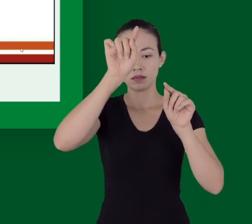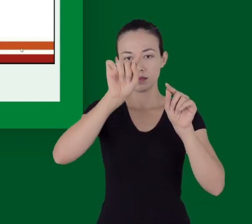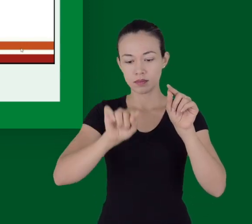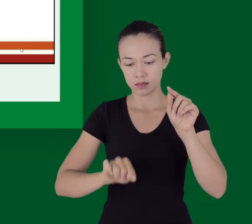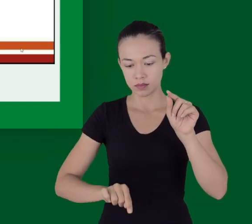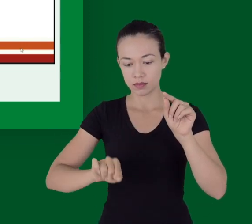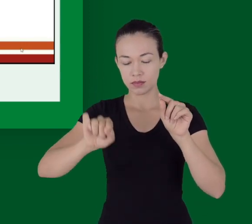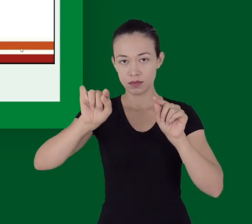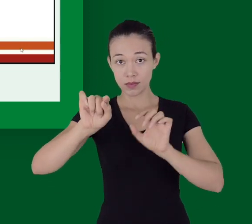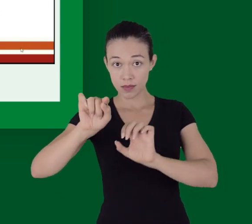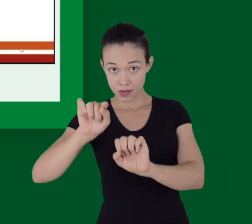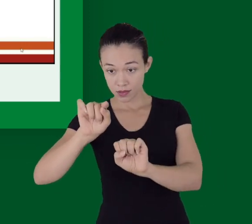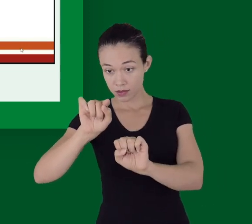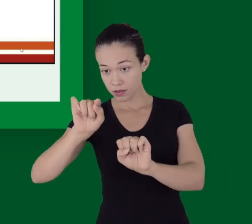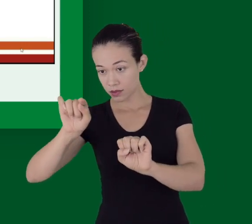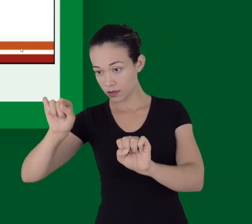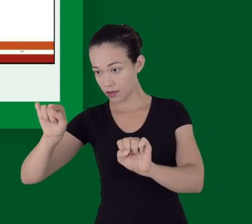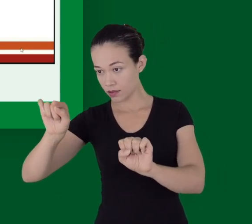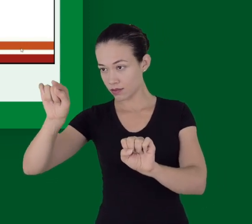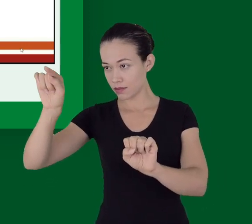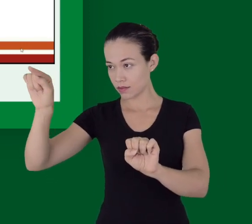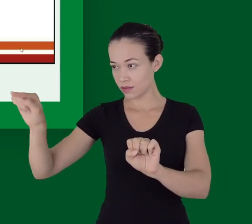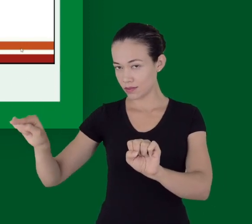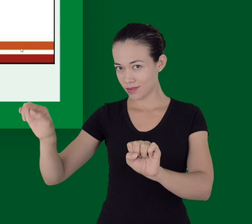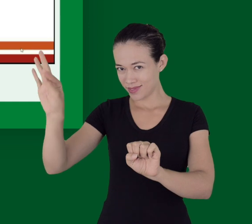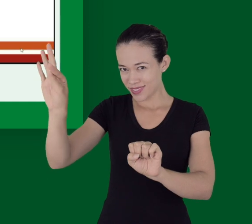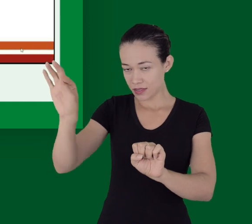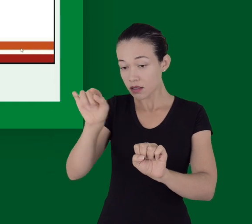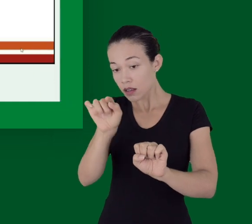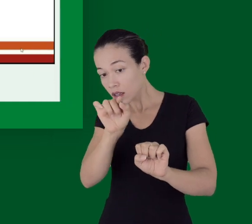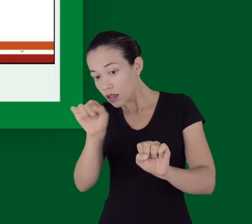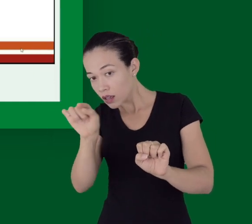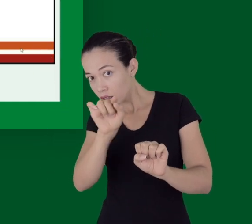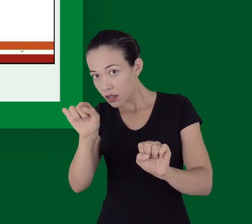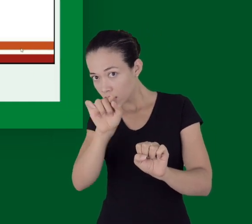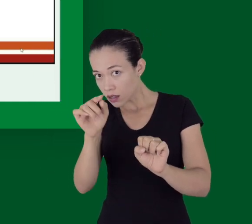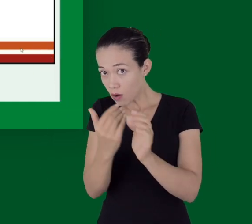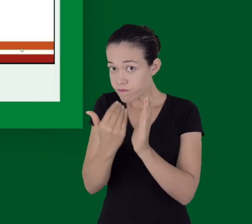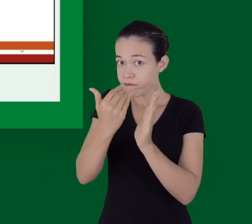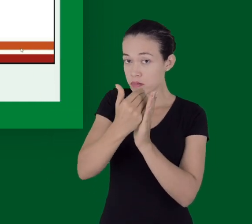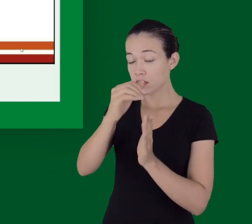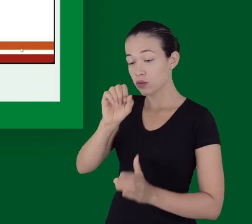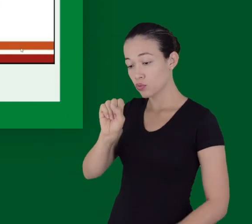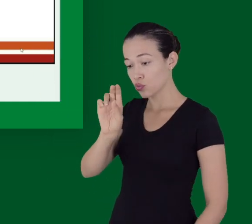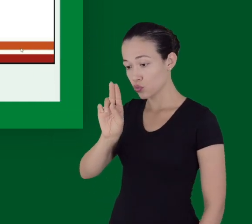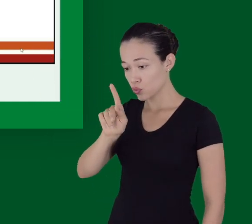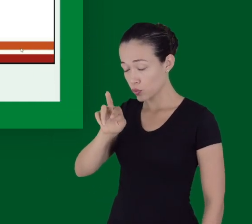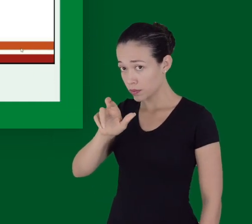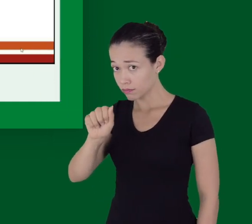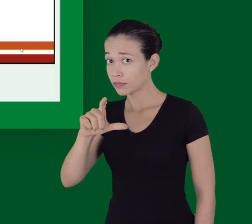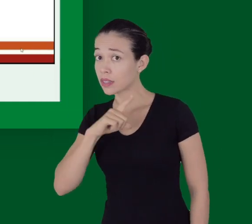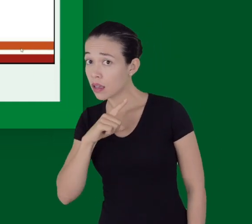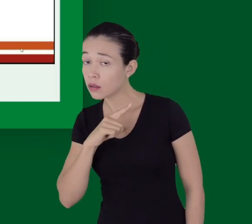a onda depois do QRS, que é o ST. O segmento ST, né? Você vai olhar.